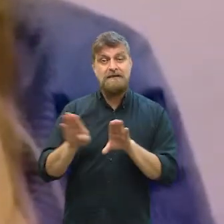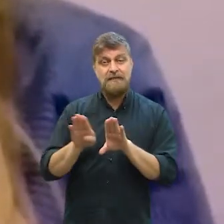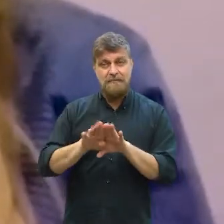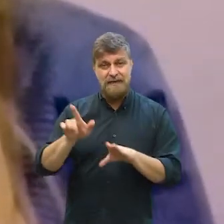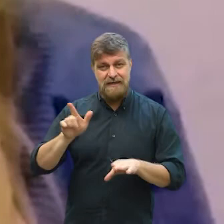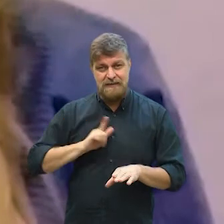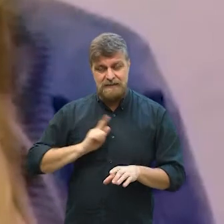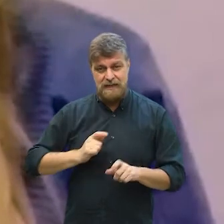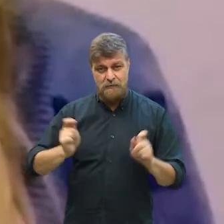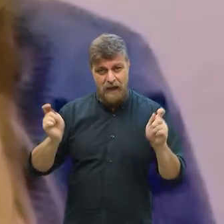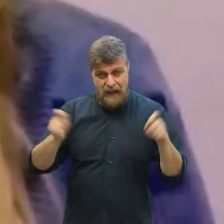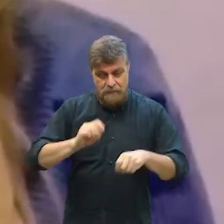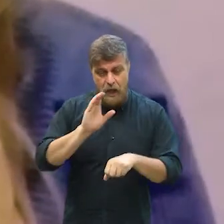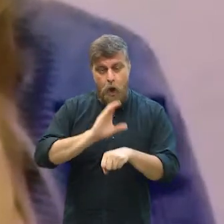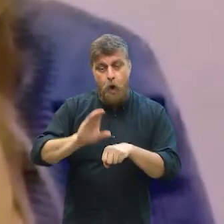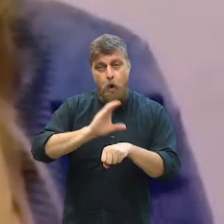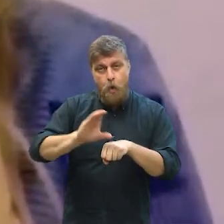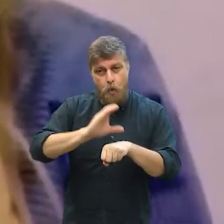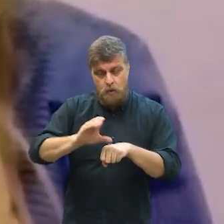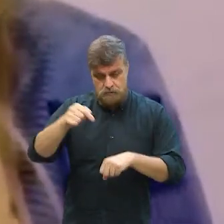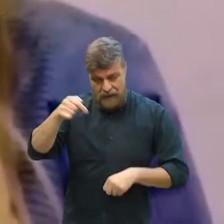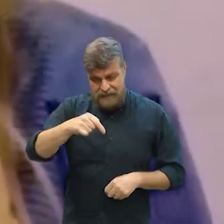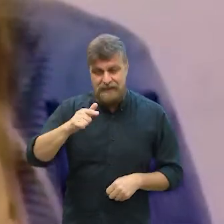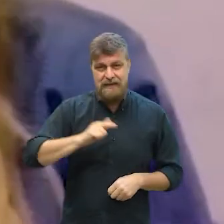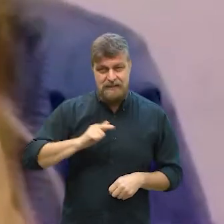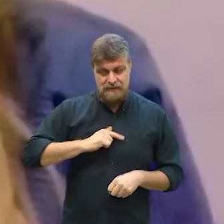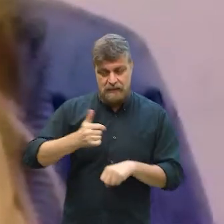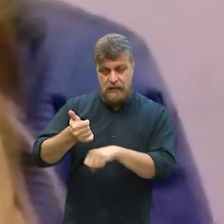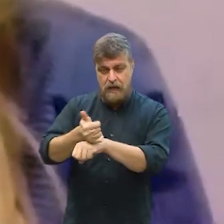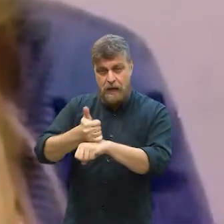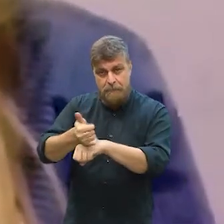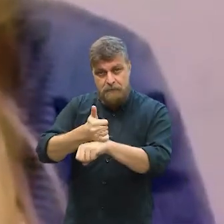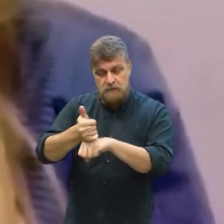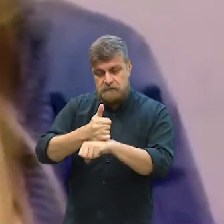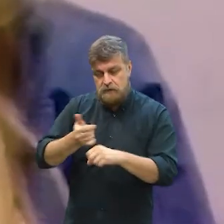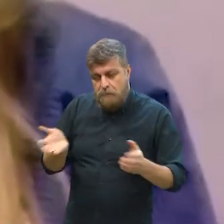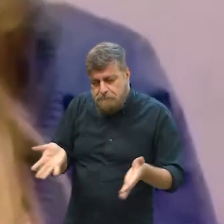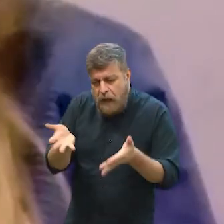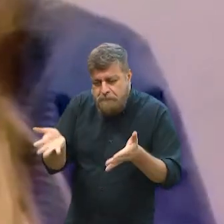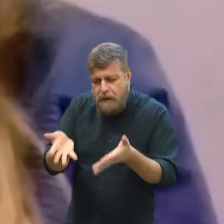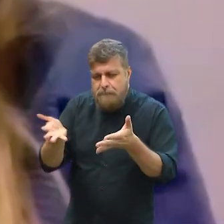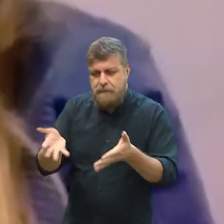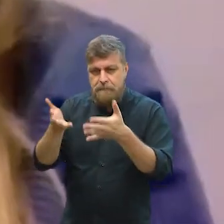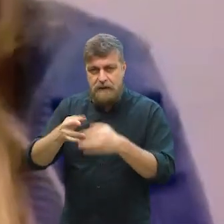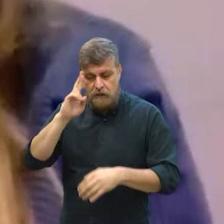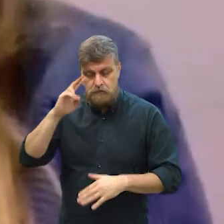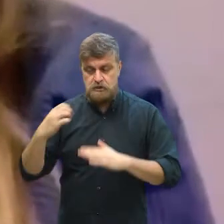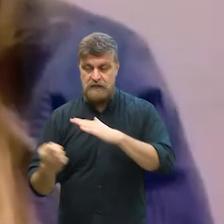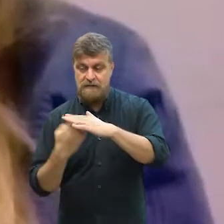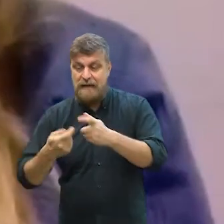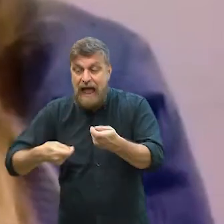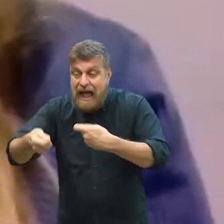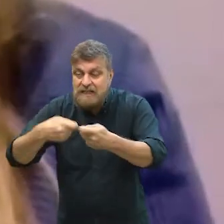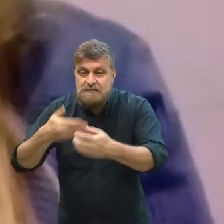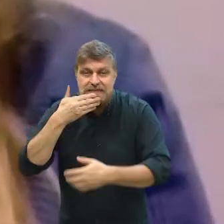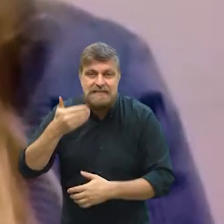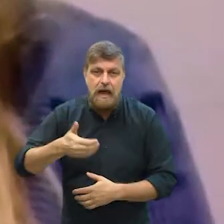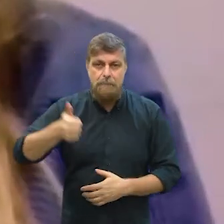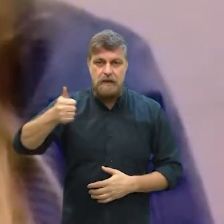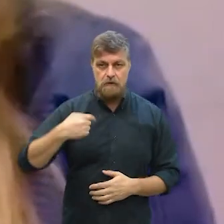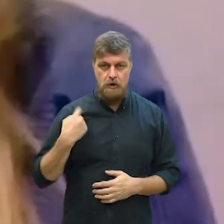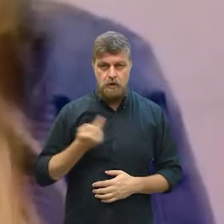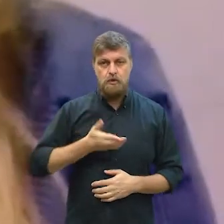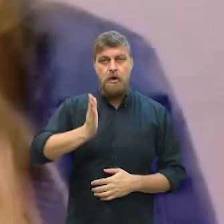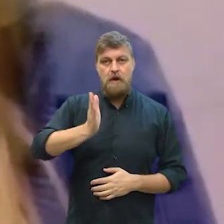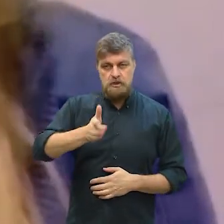mas nós também temos as capacitações, os treinamentos para profissionalizarmos e ajudarmos o empreendedor a administrar melhor o seu